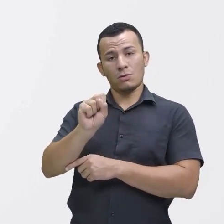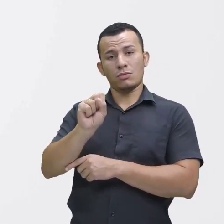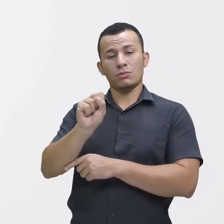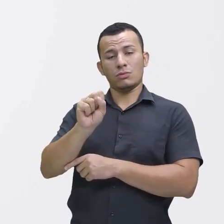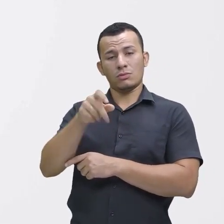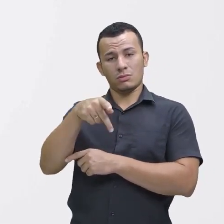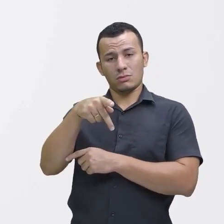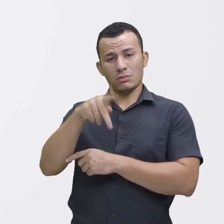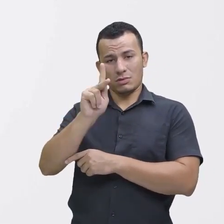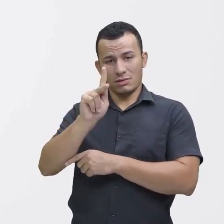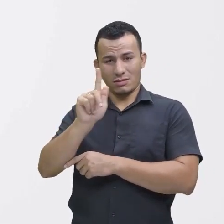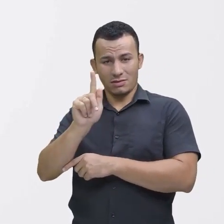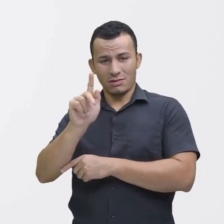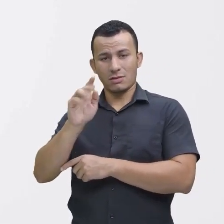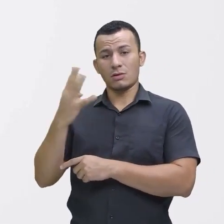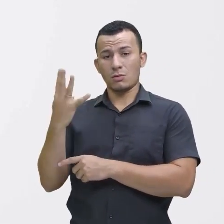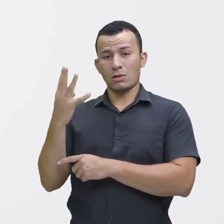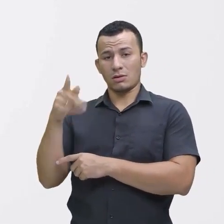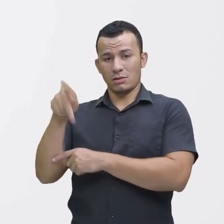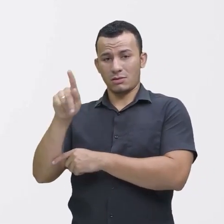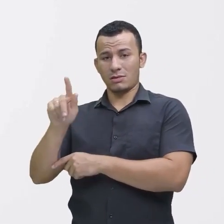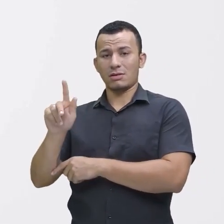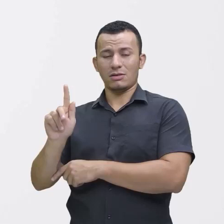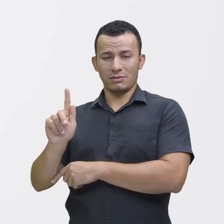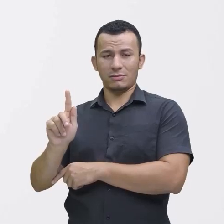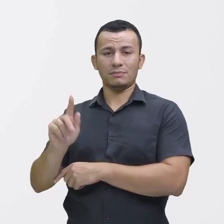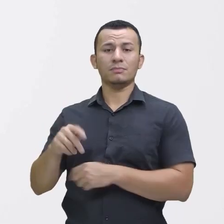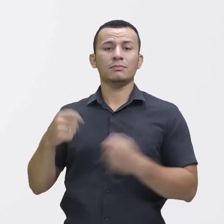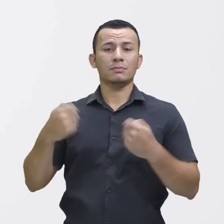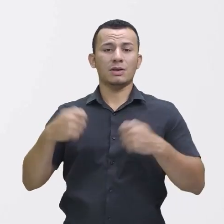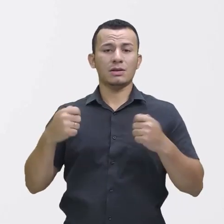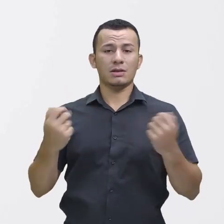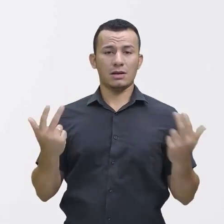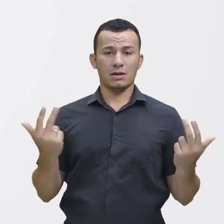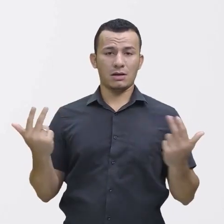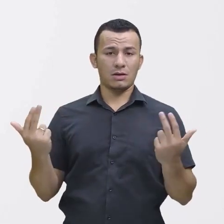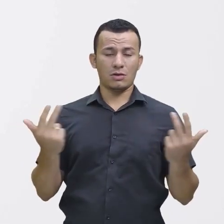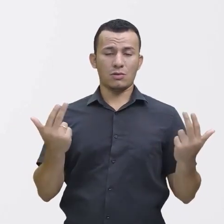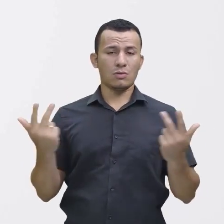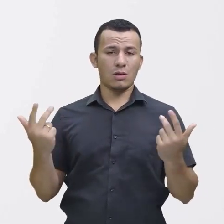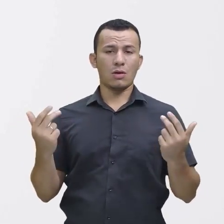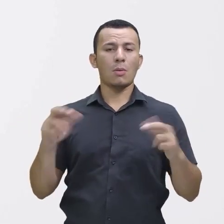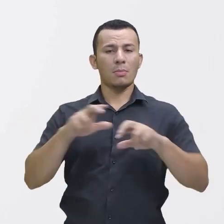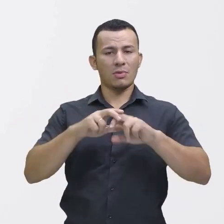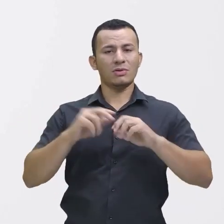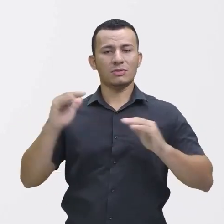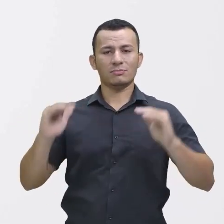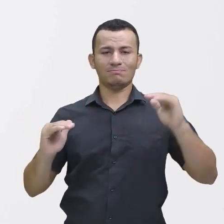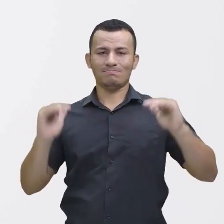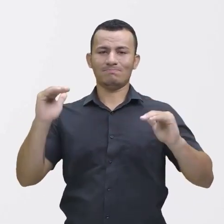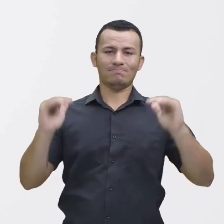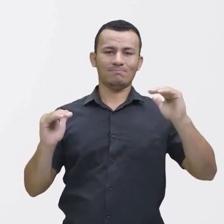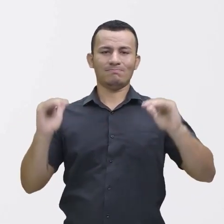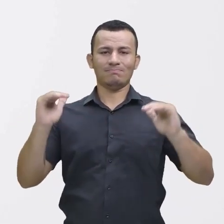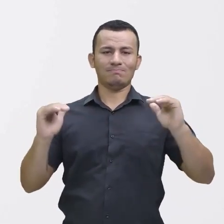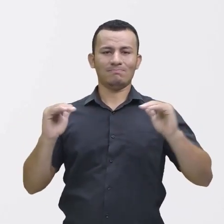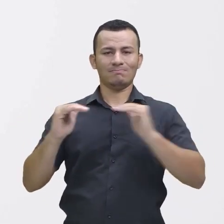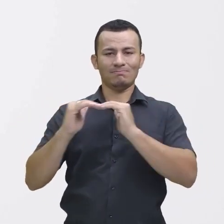4 do outro. Então, eles têm que ter o mesmo resultado para que ele esteja, que essa balança